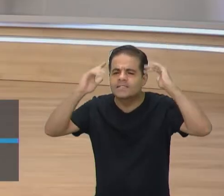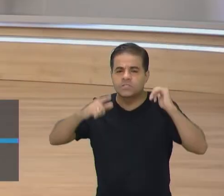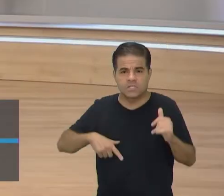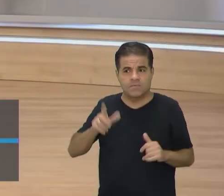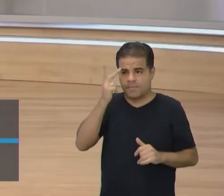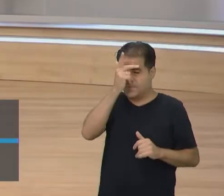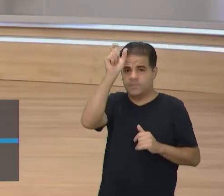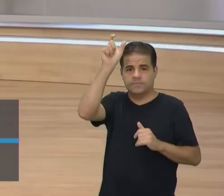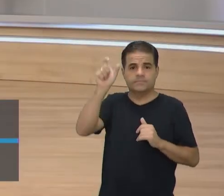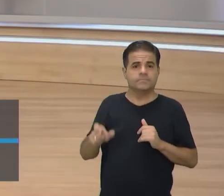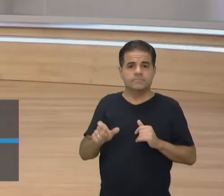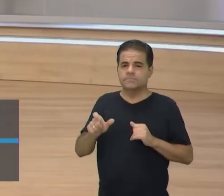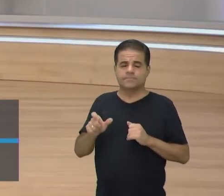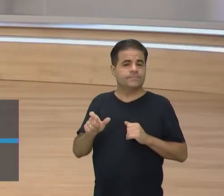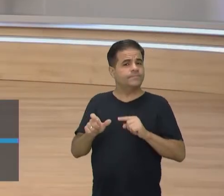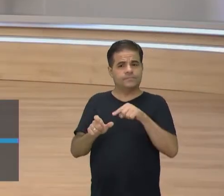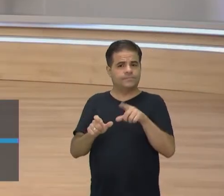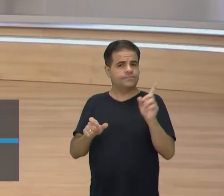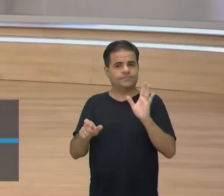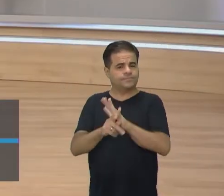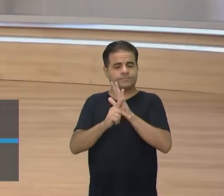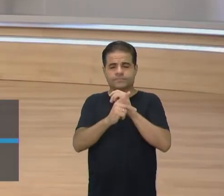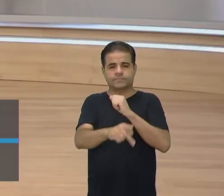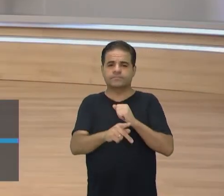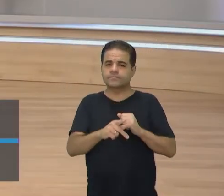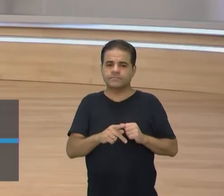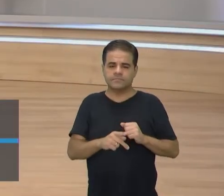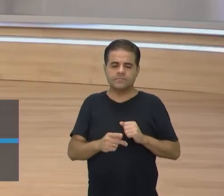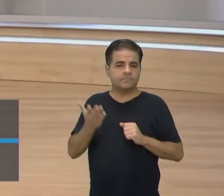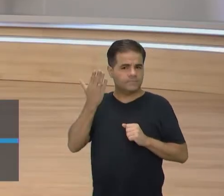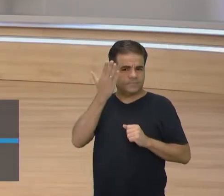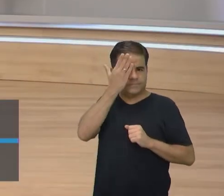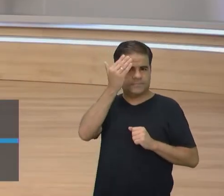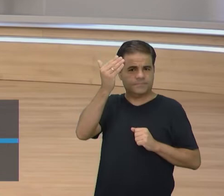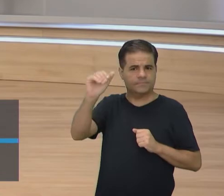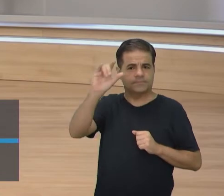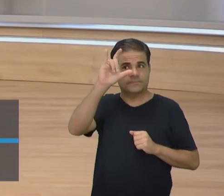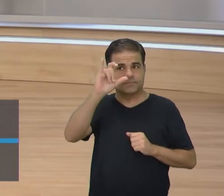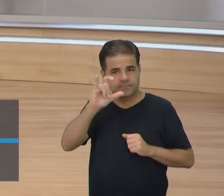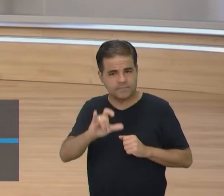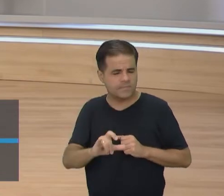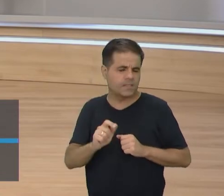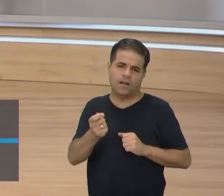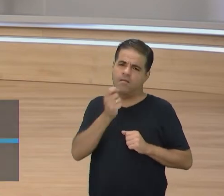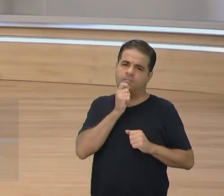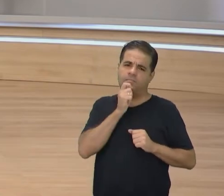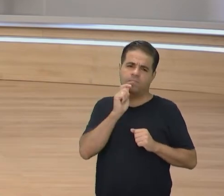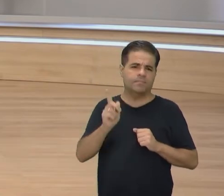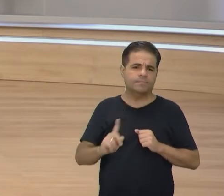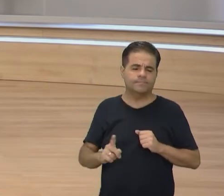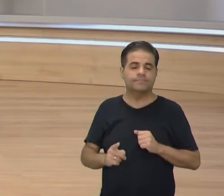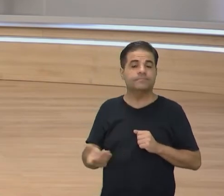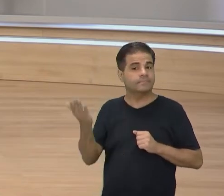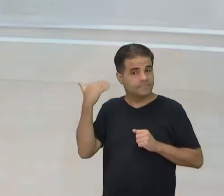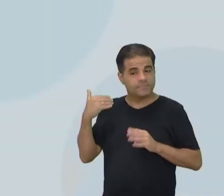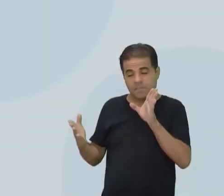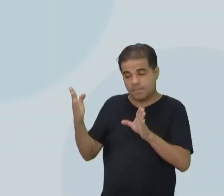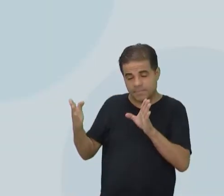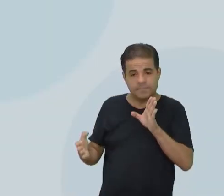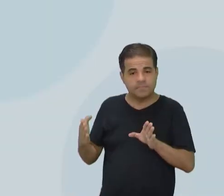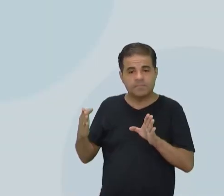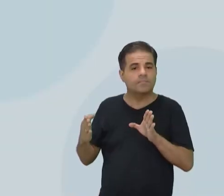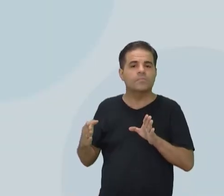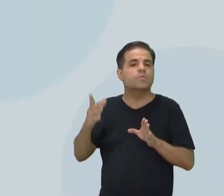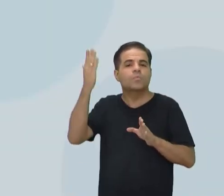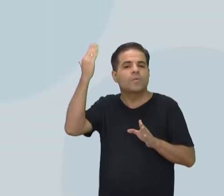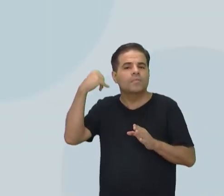cara aqui, Mauro, que não é famoso da época do Instagram, nem do... Ele é famoso, né, na época anterior. Não é da época